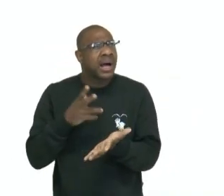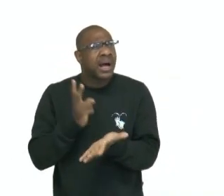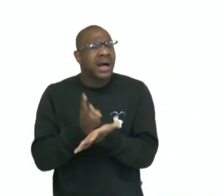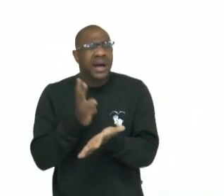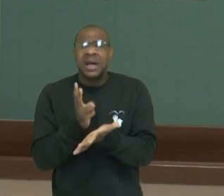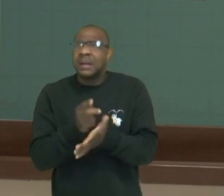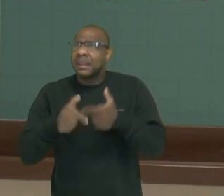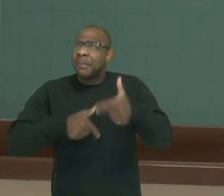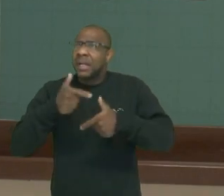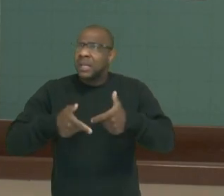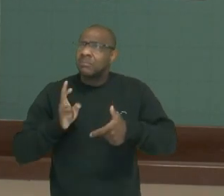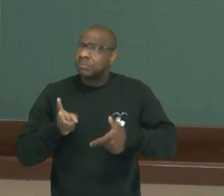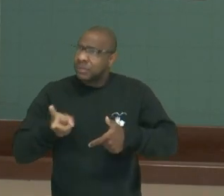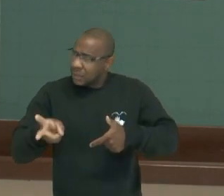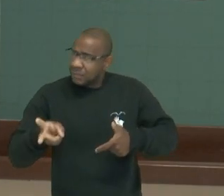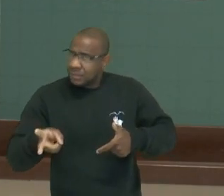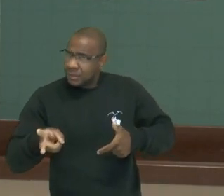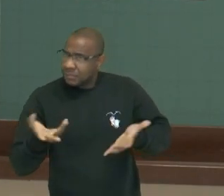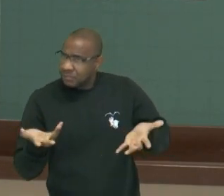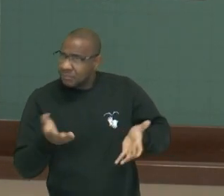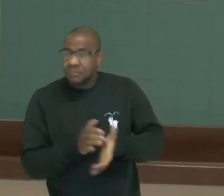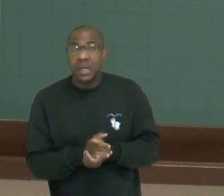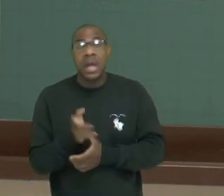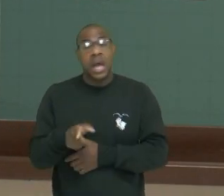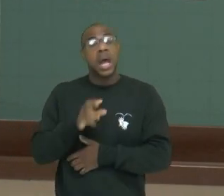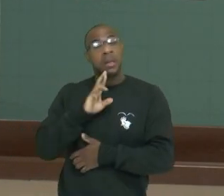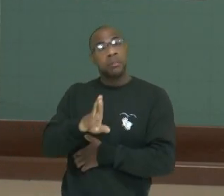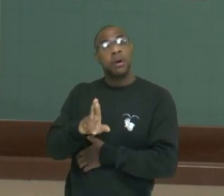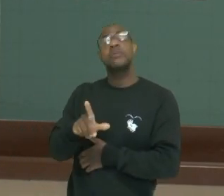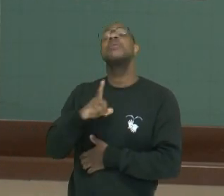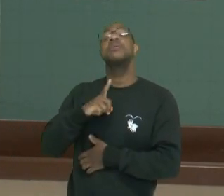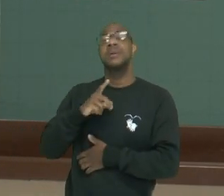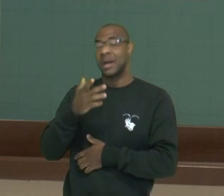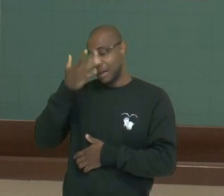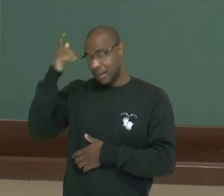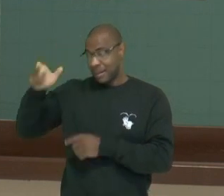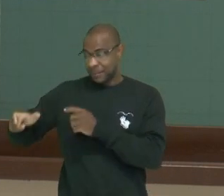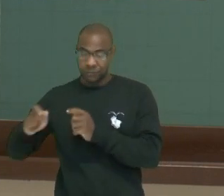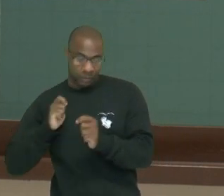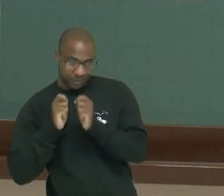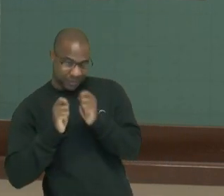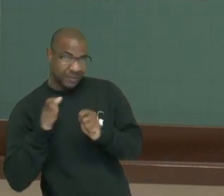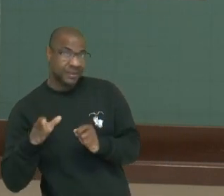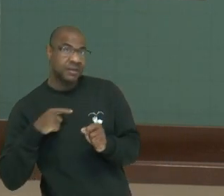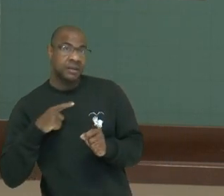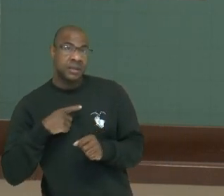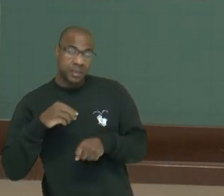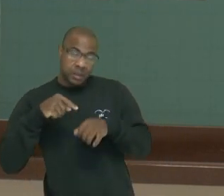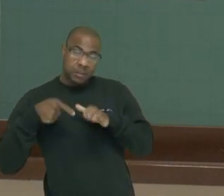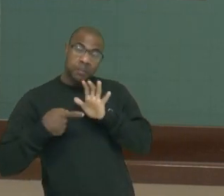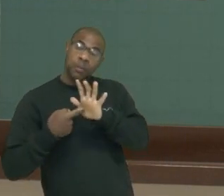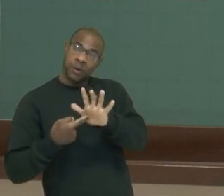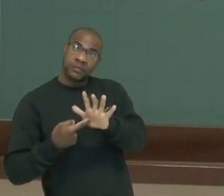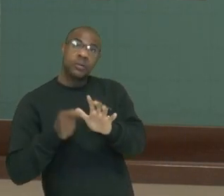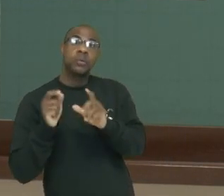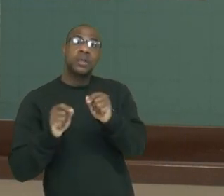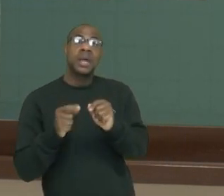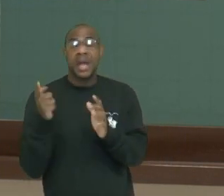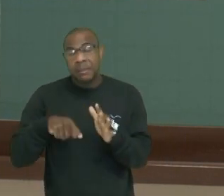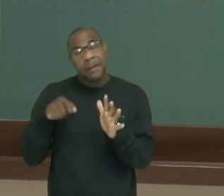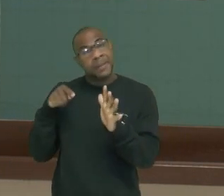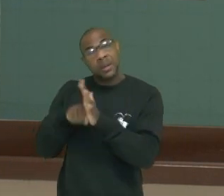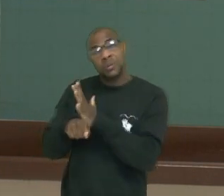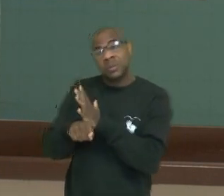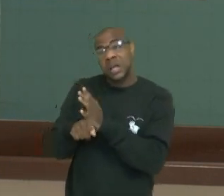minha vida? Nessa resposta, o entrevistado traz um argumento de exemplificação. É uma pergunta que